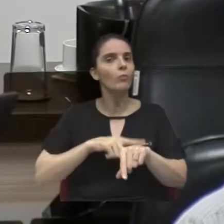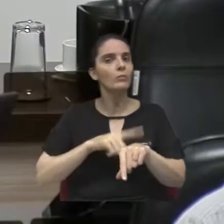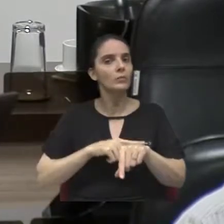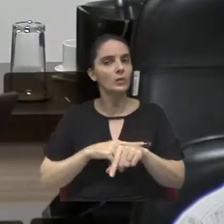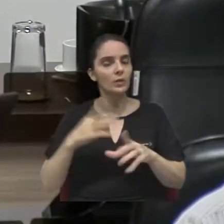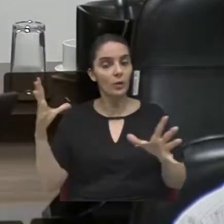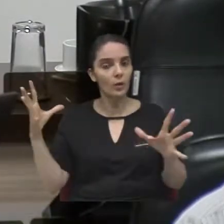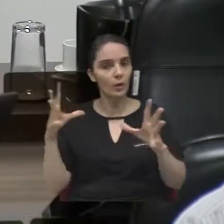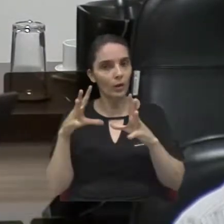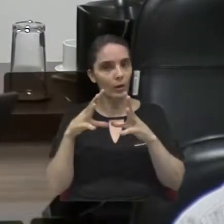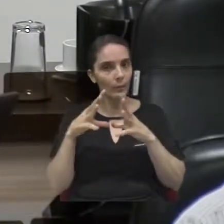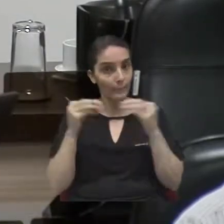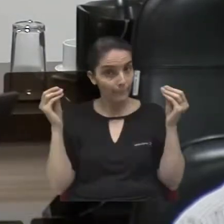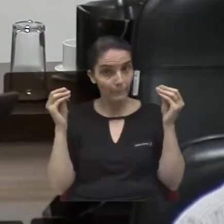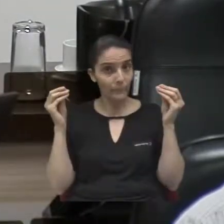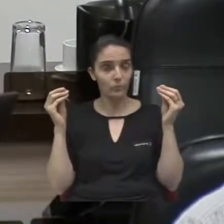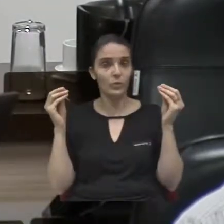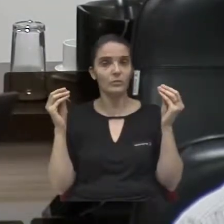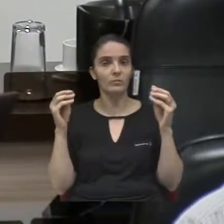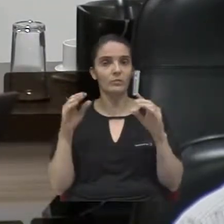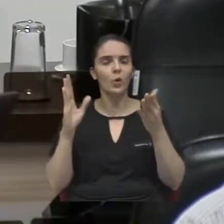dia